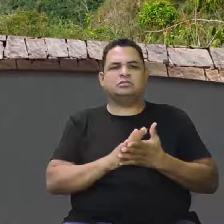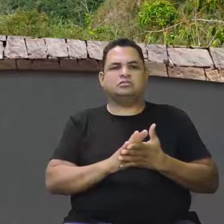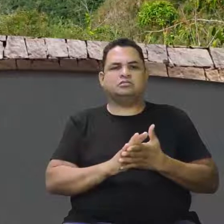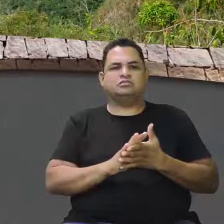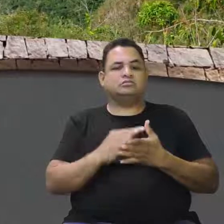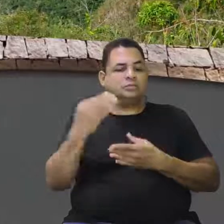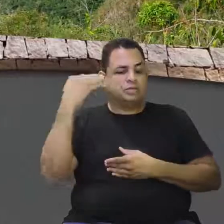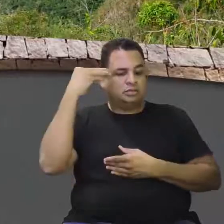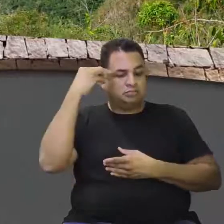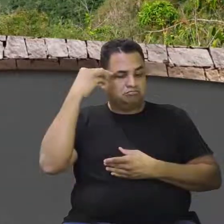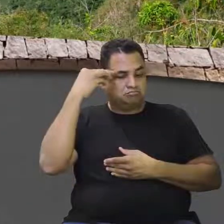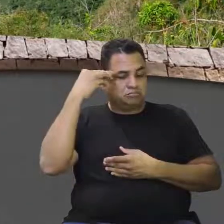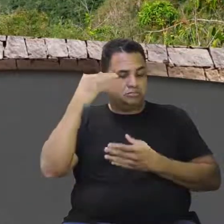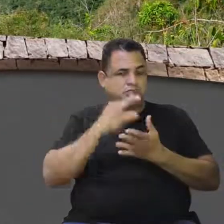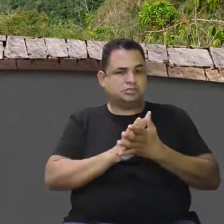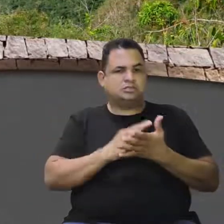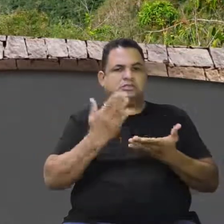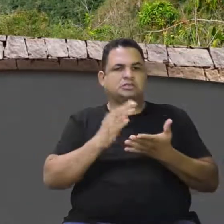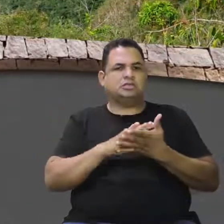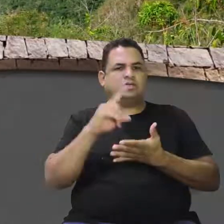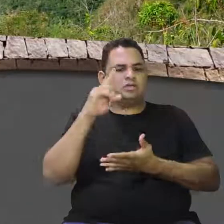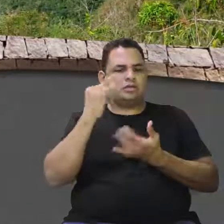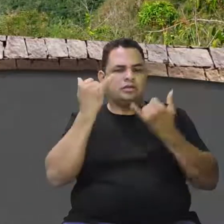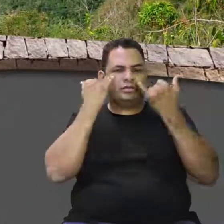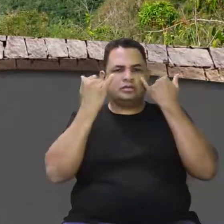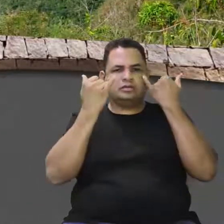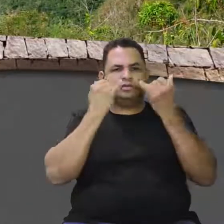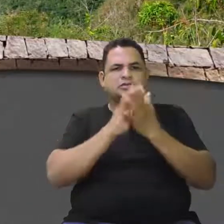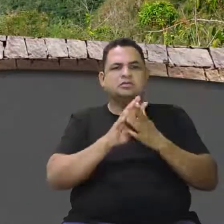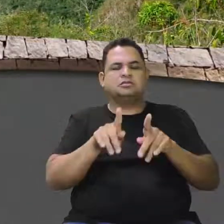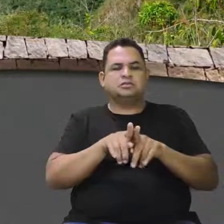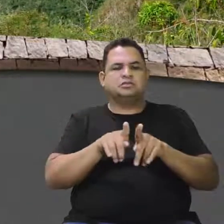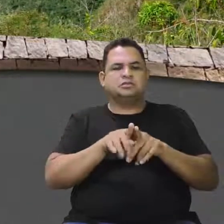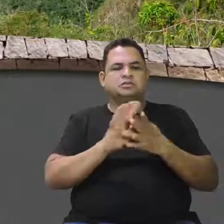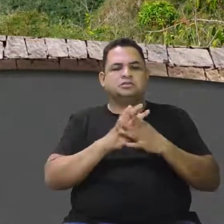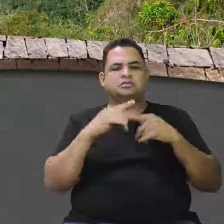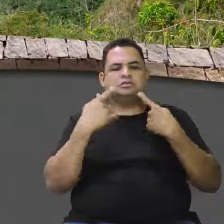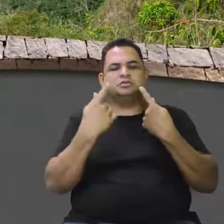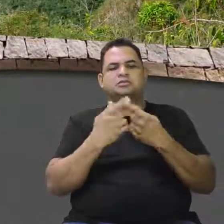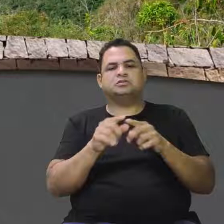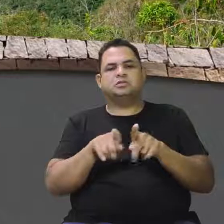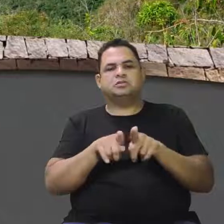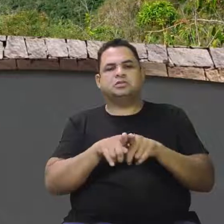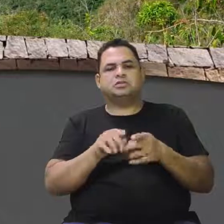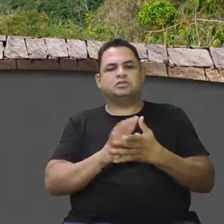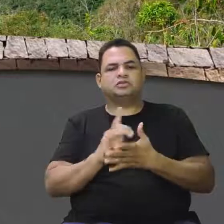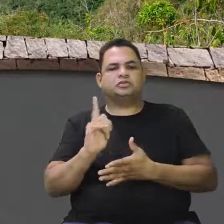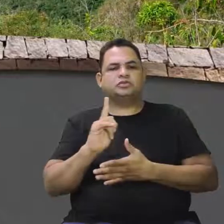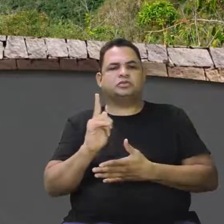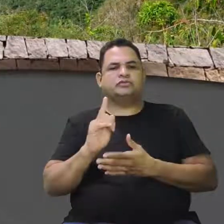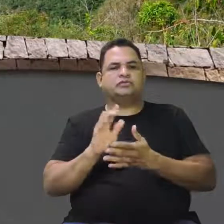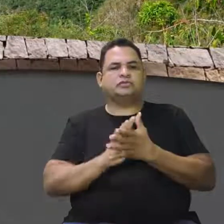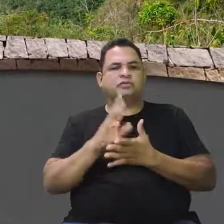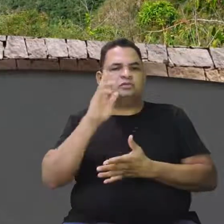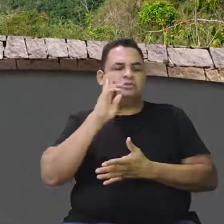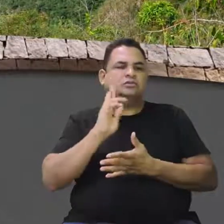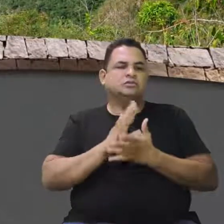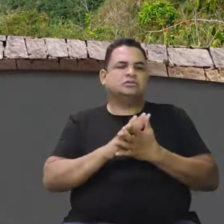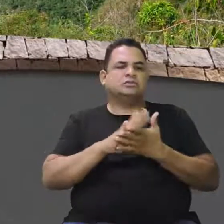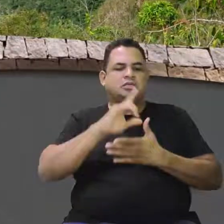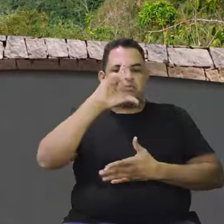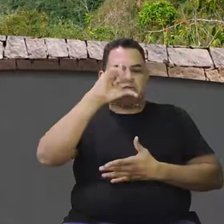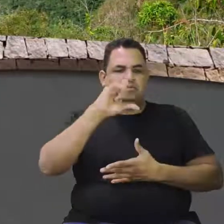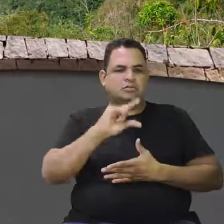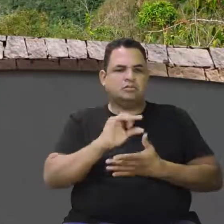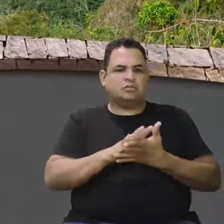essa informação, porque é geografia geral e também geografia de Rondônia. Nós temos uma baixa densidade por quilômetro